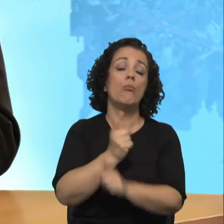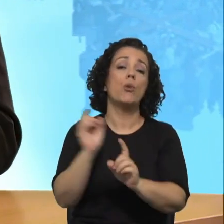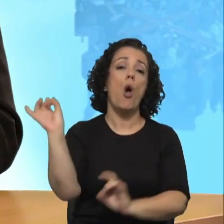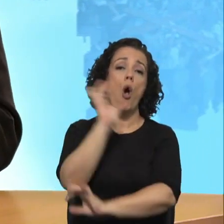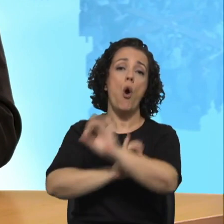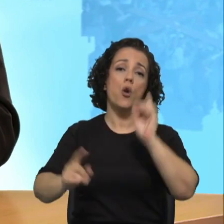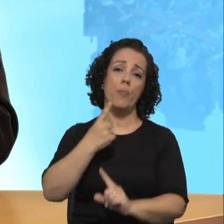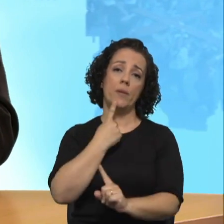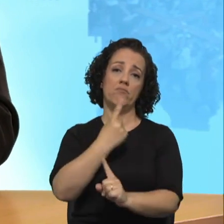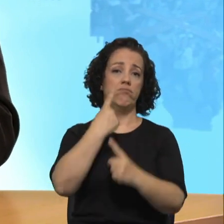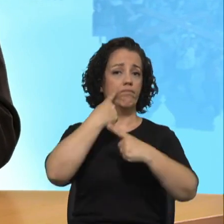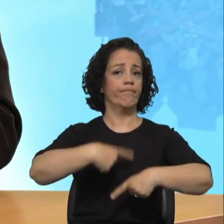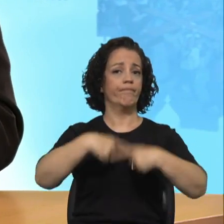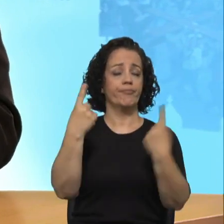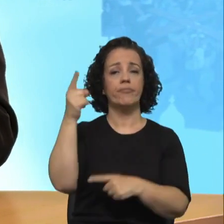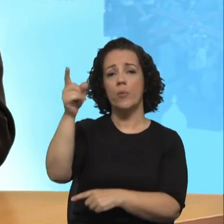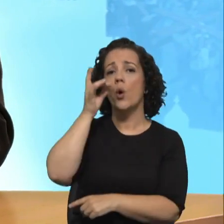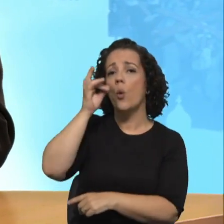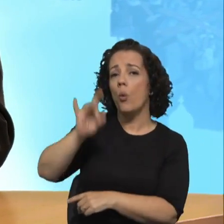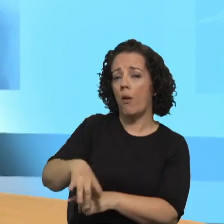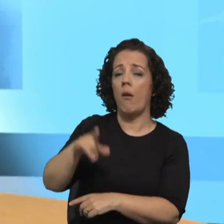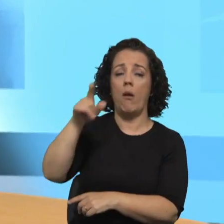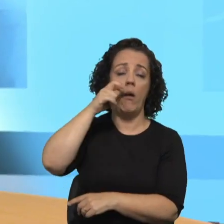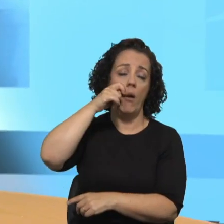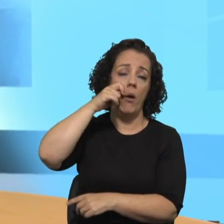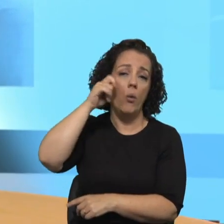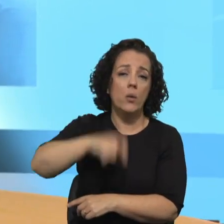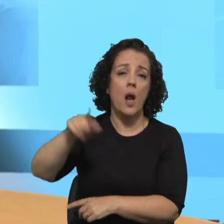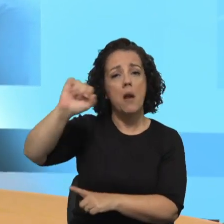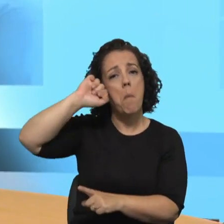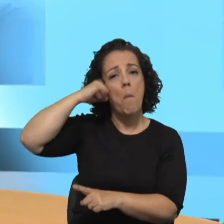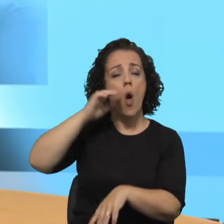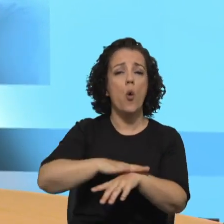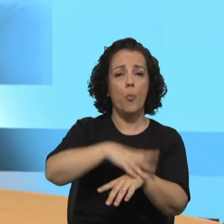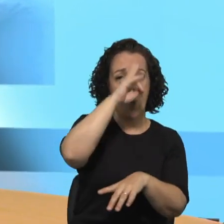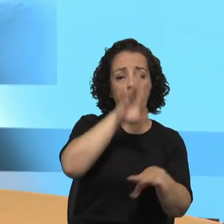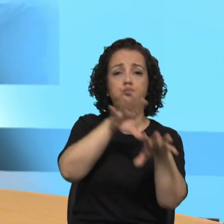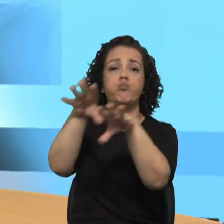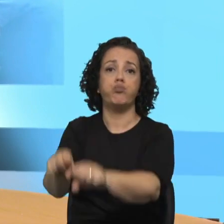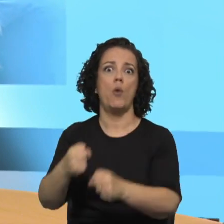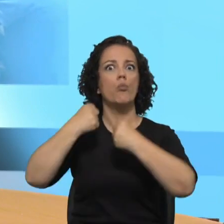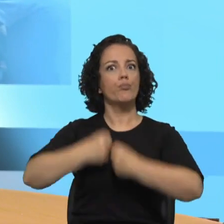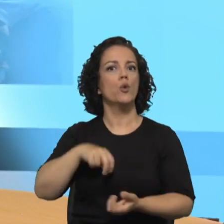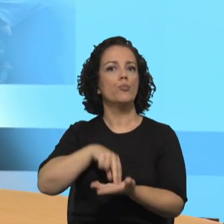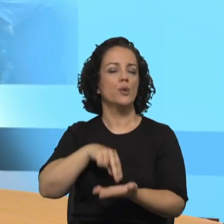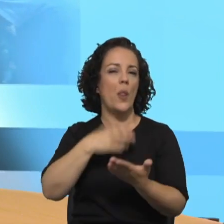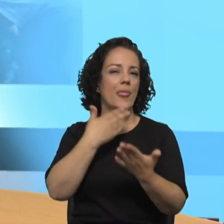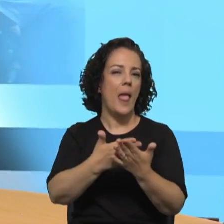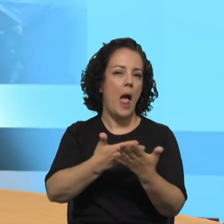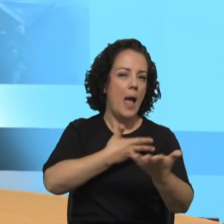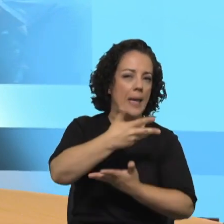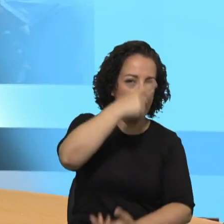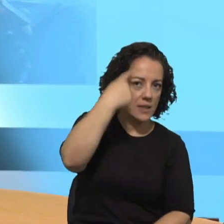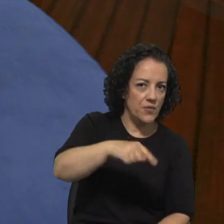da invasão russa desde 24 de fevereiro. E se, enfim, por falarmos em mediação, introduzia o tema da insistência do Papa Francisco